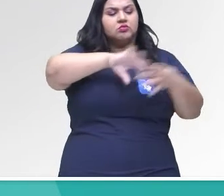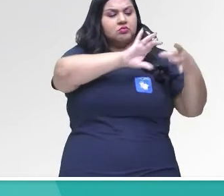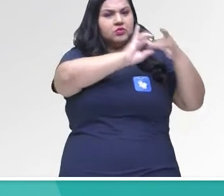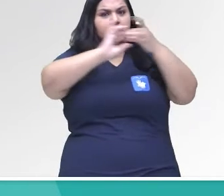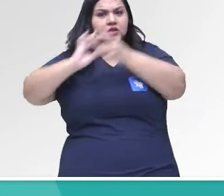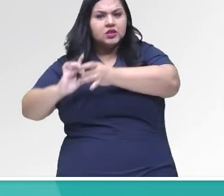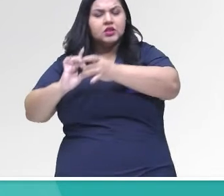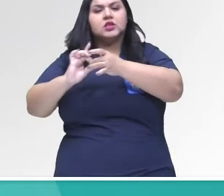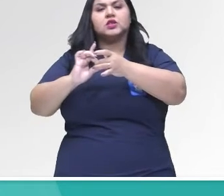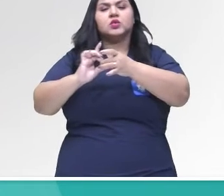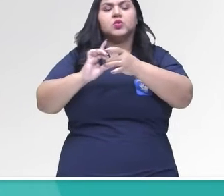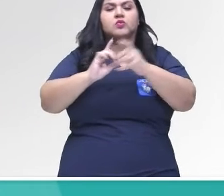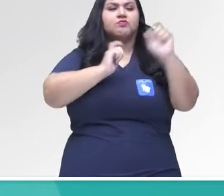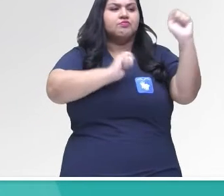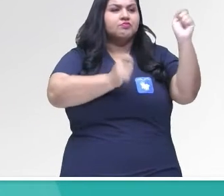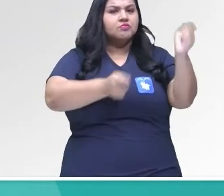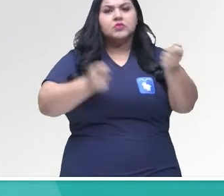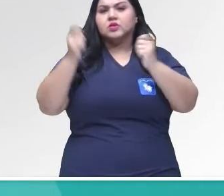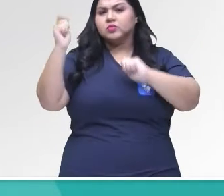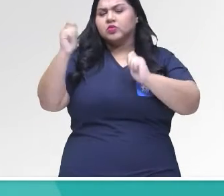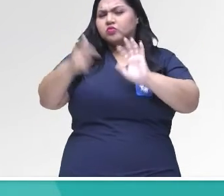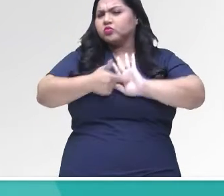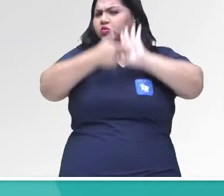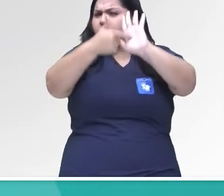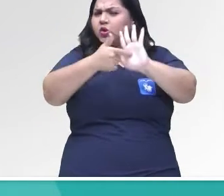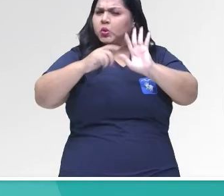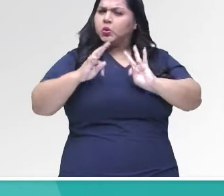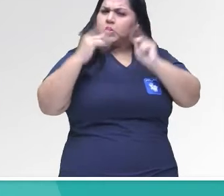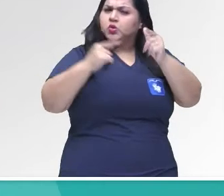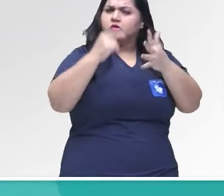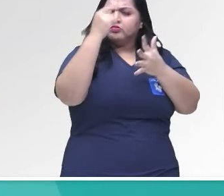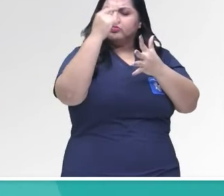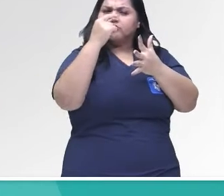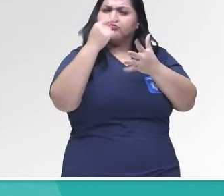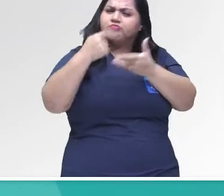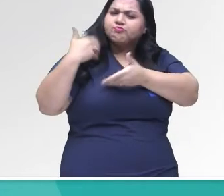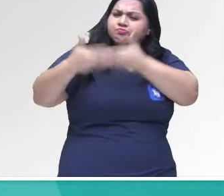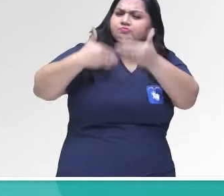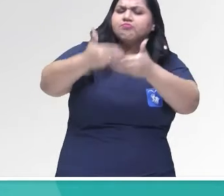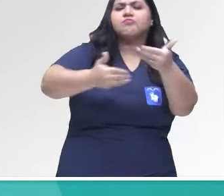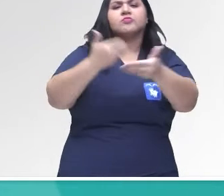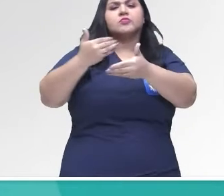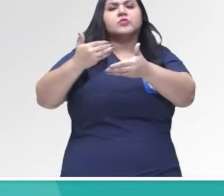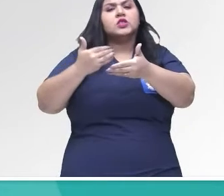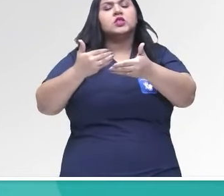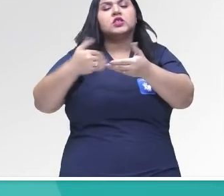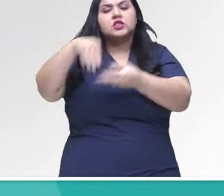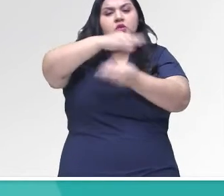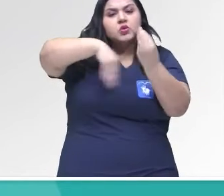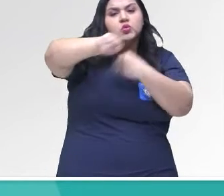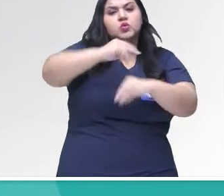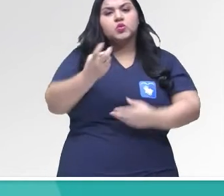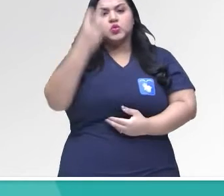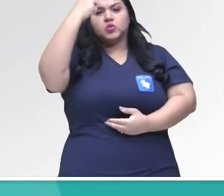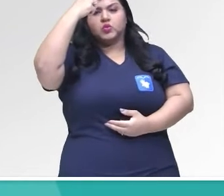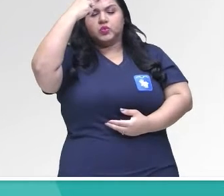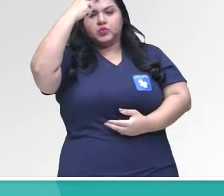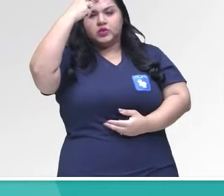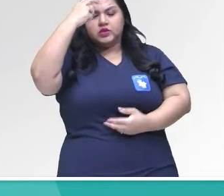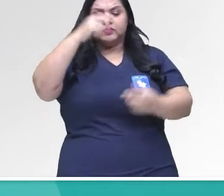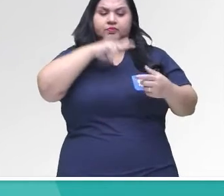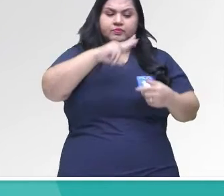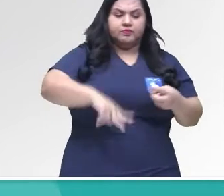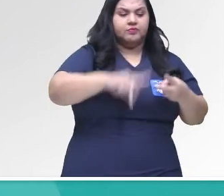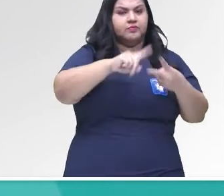contexto, o maracatu ele vem trazer todo esse legado da nossa cultura, dessa miscigenação